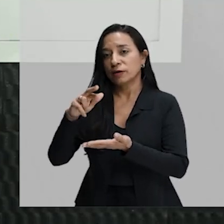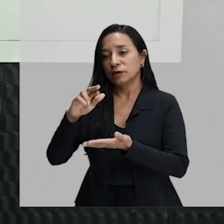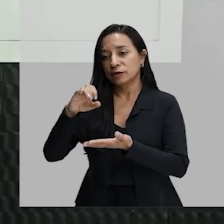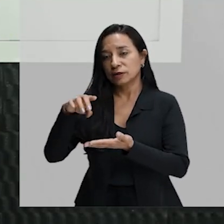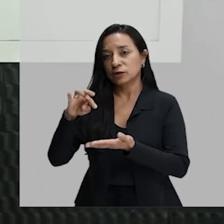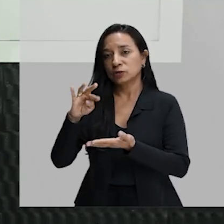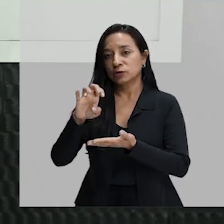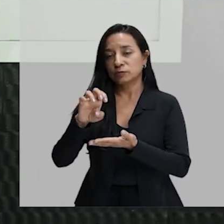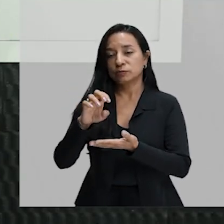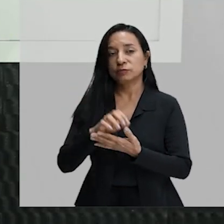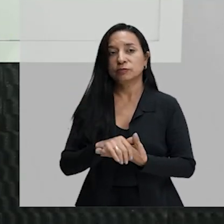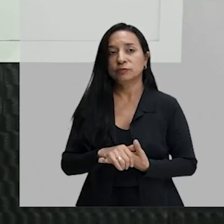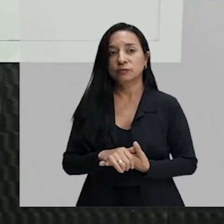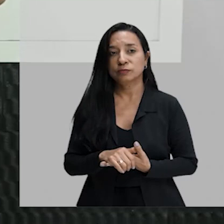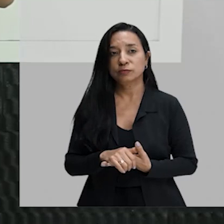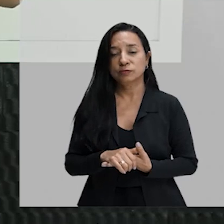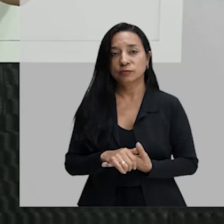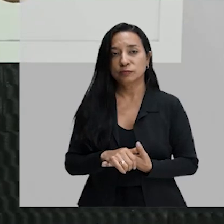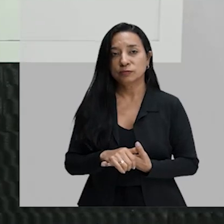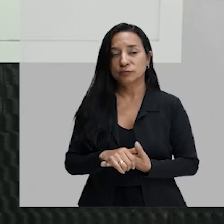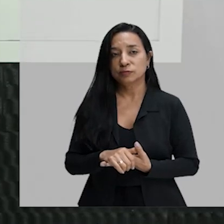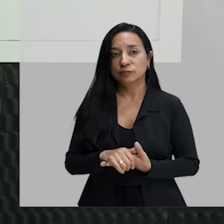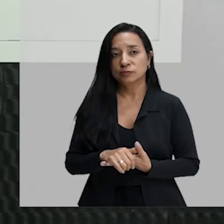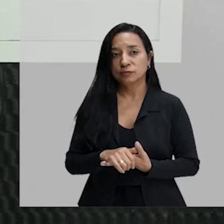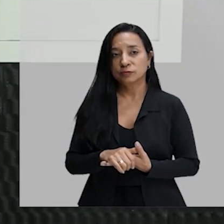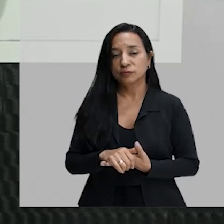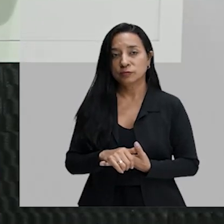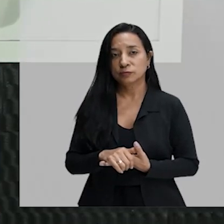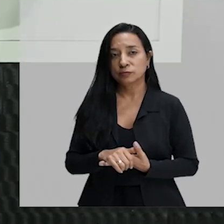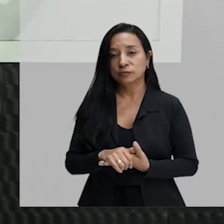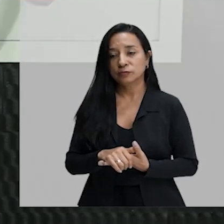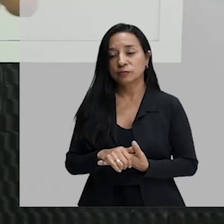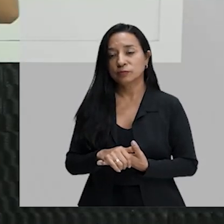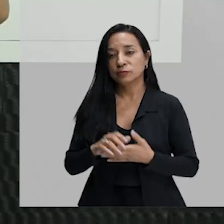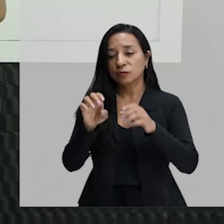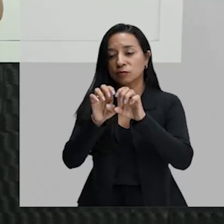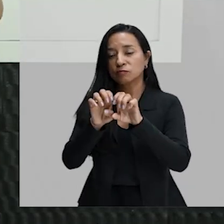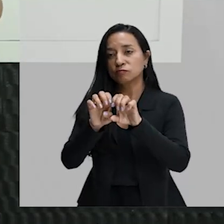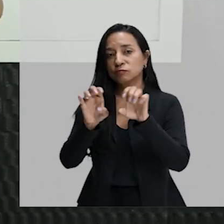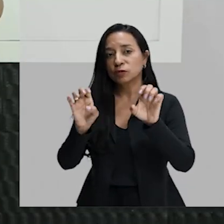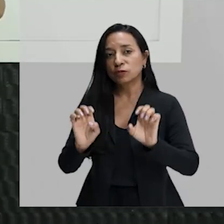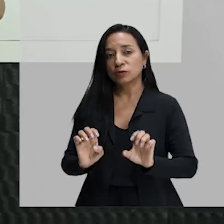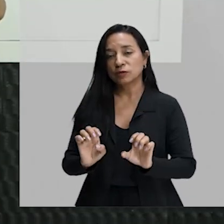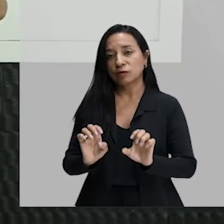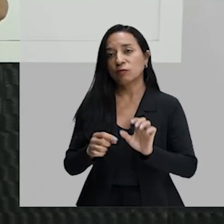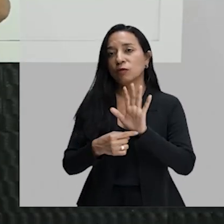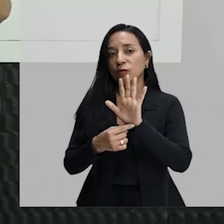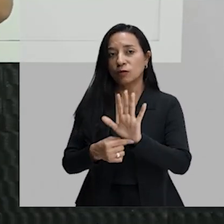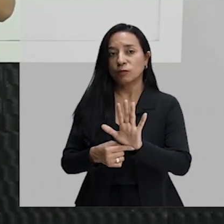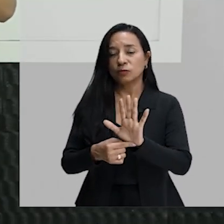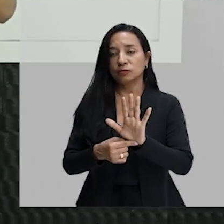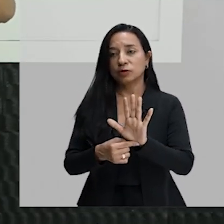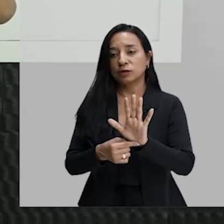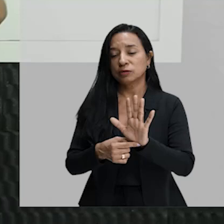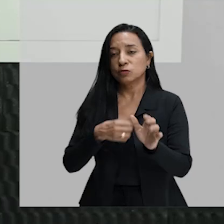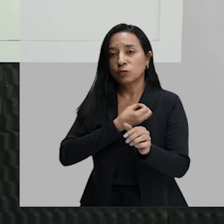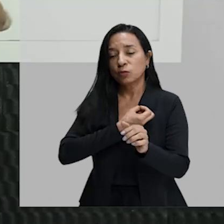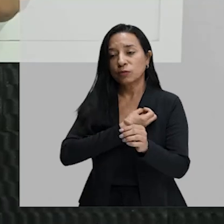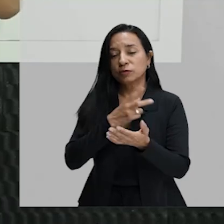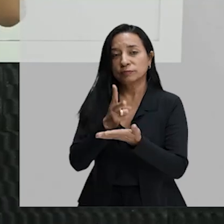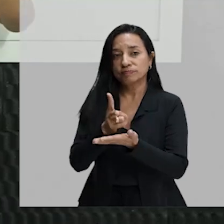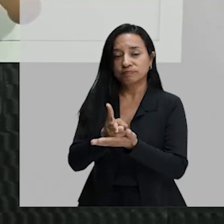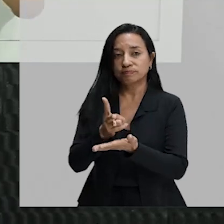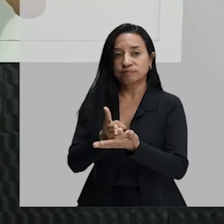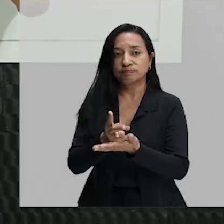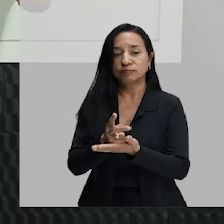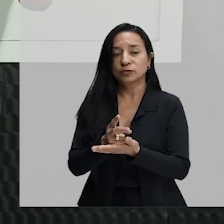o aparente, né, posso fazer essa relação aqui, desta forma, ou dizer que o coeficiente aparente ele